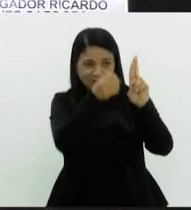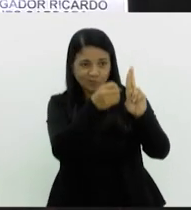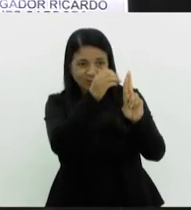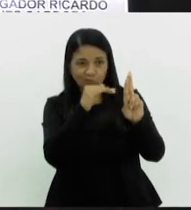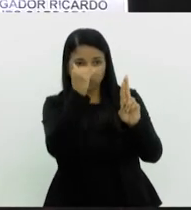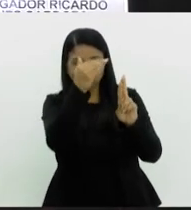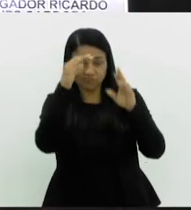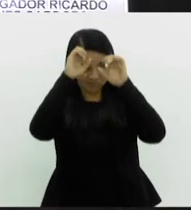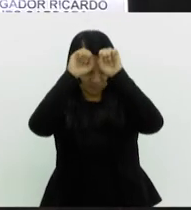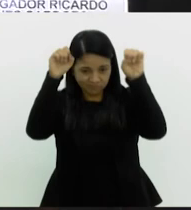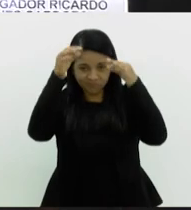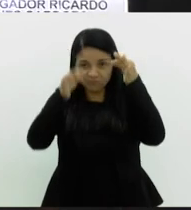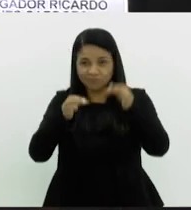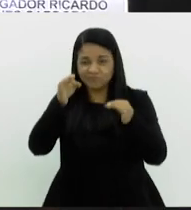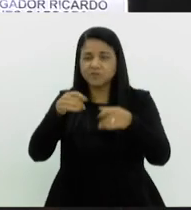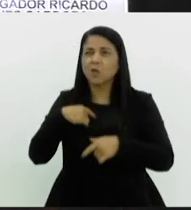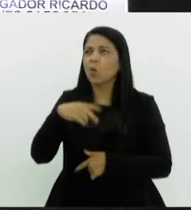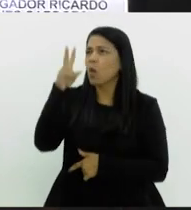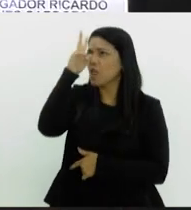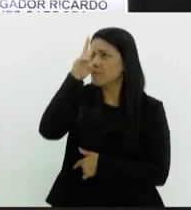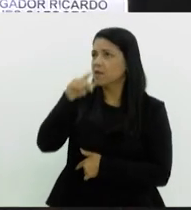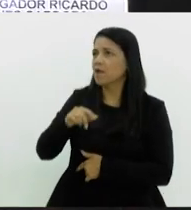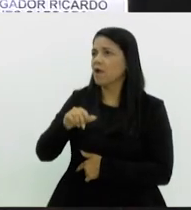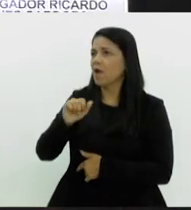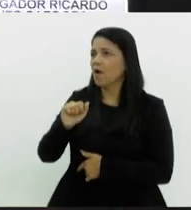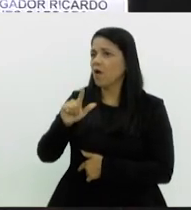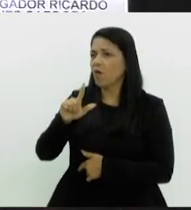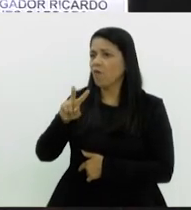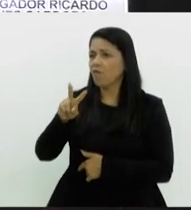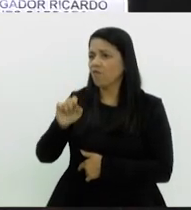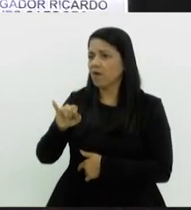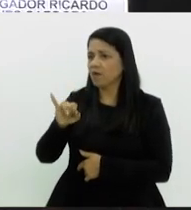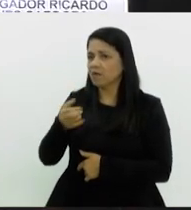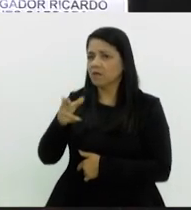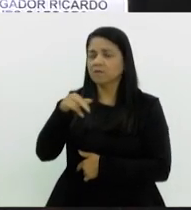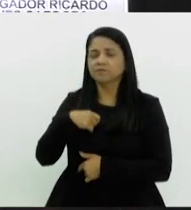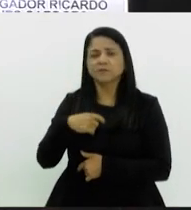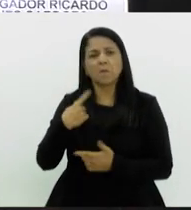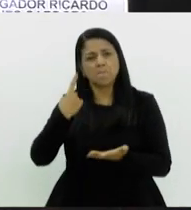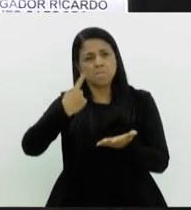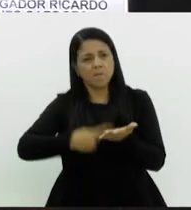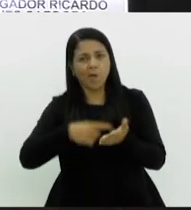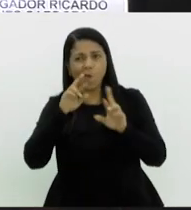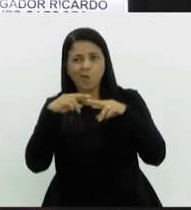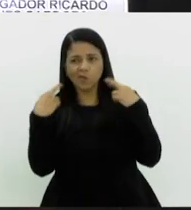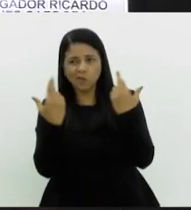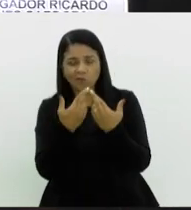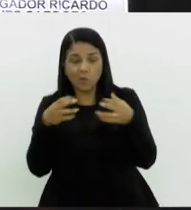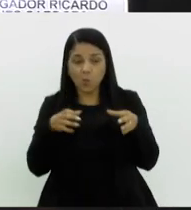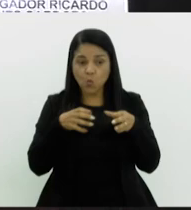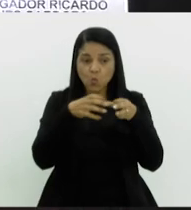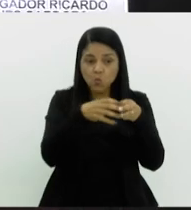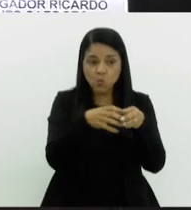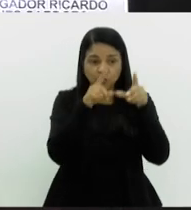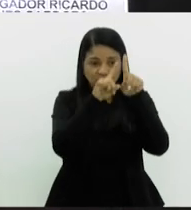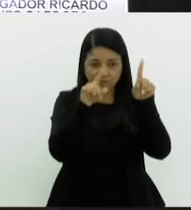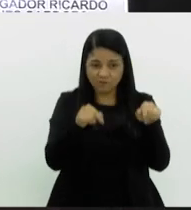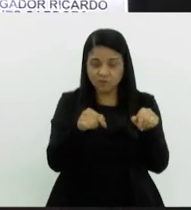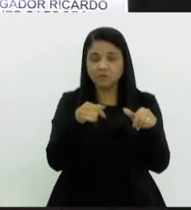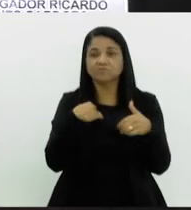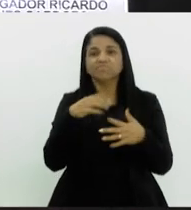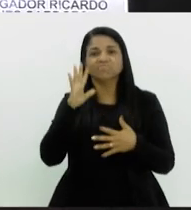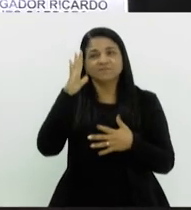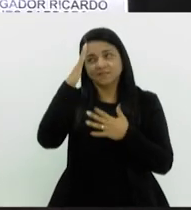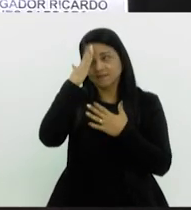de Alvaí. Alvaí marcou a reunião, nós viemos aqui com um grupo de servidores e, graças a Deus,